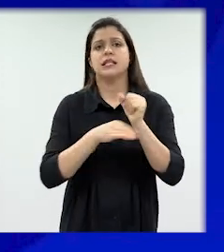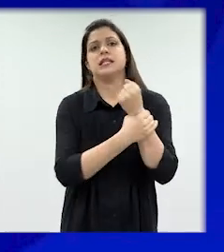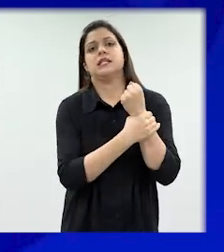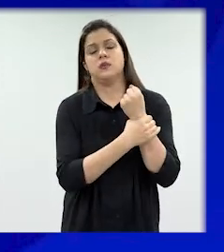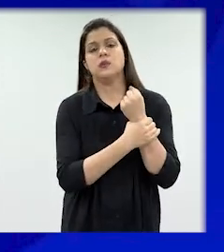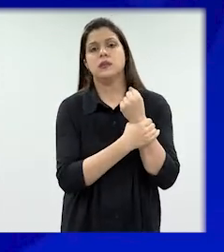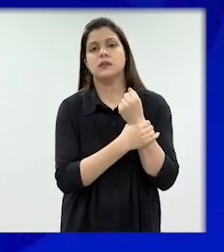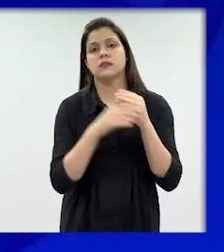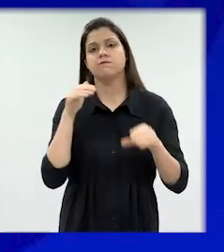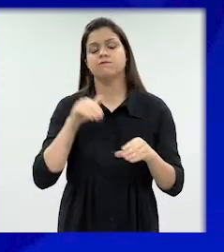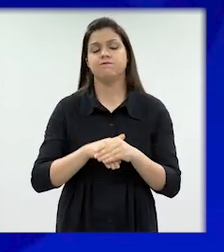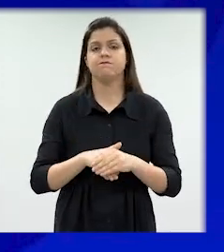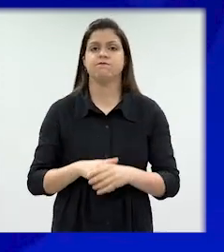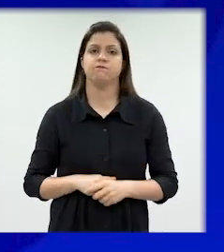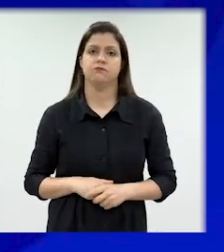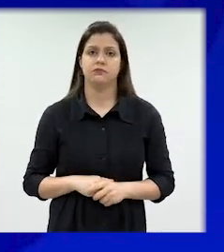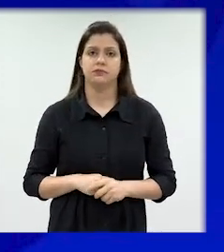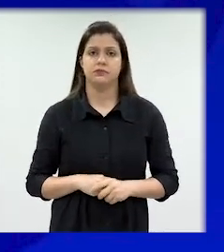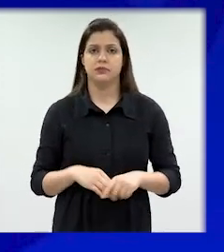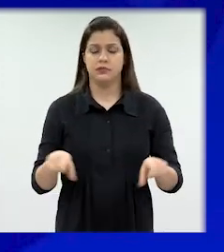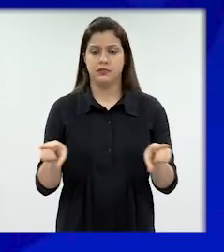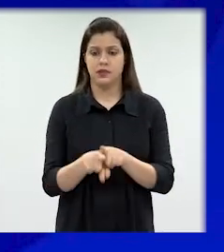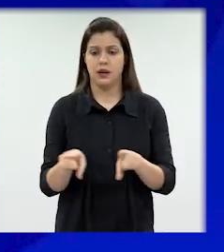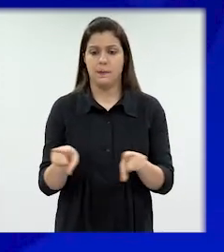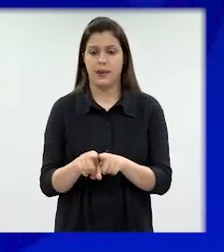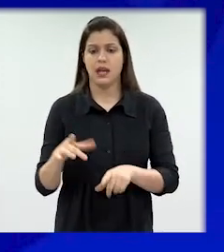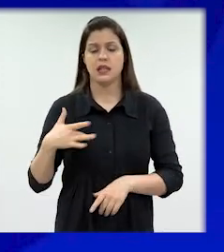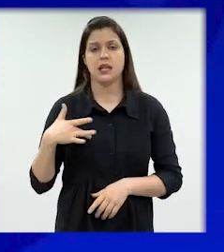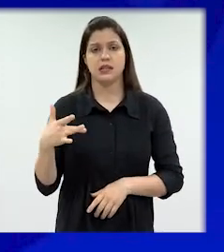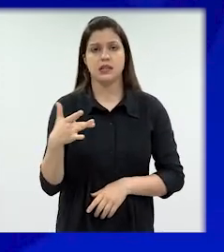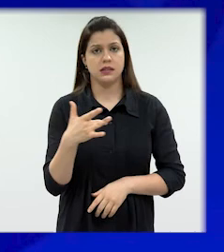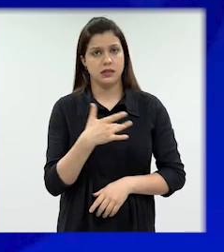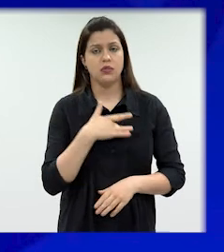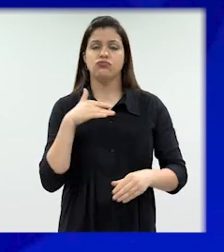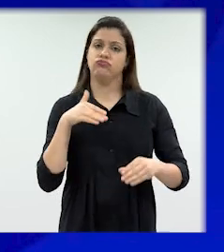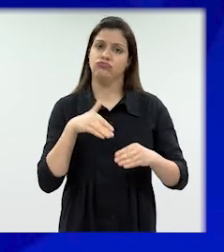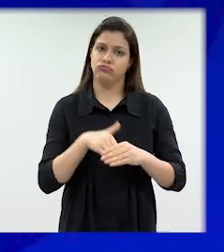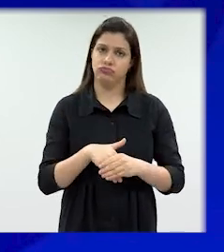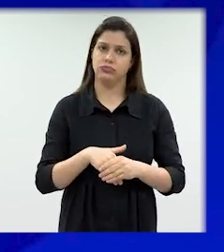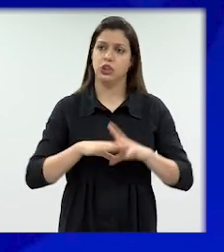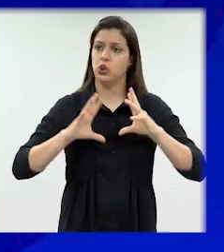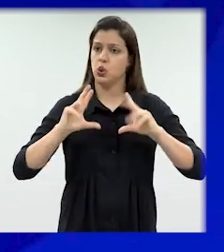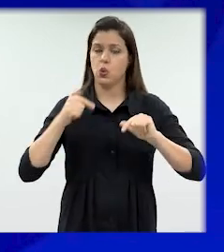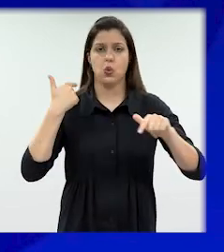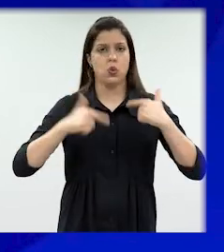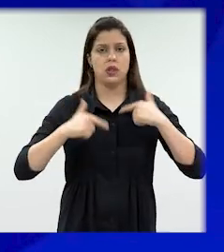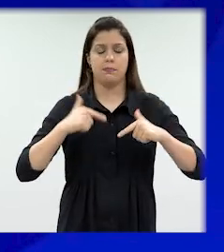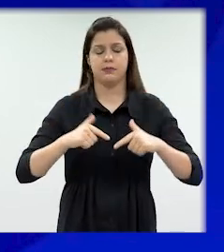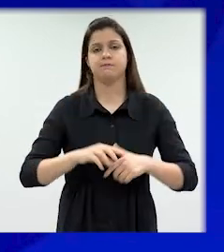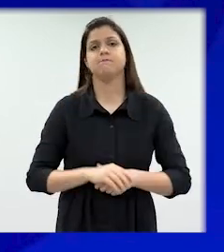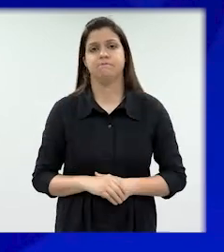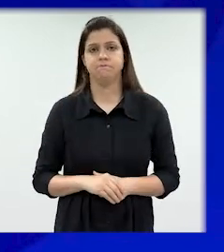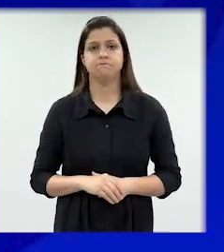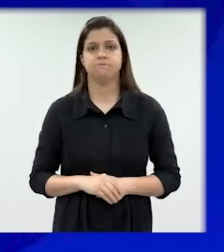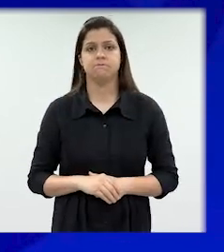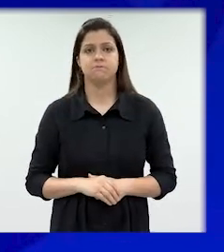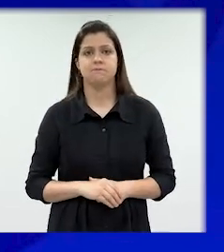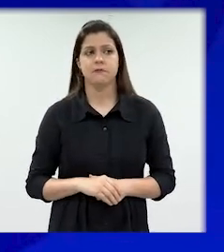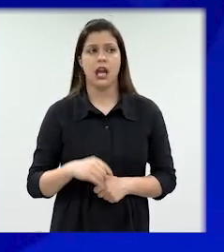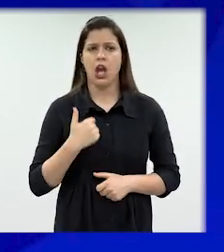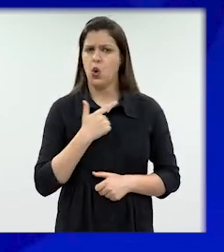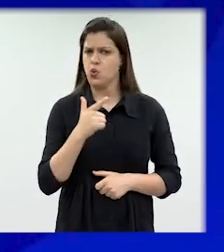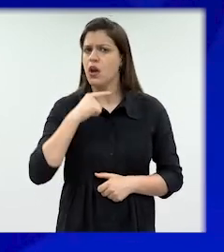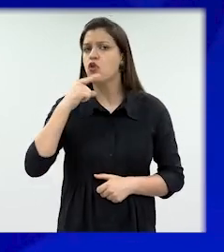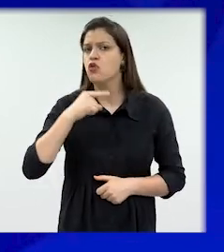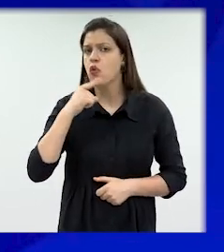segurança do processo eleitoral e à segurança da saúde do eleitor e daqueles que trabalham no processo eleitoral. Disso aí eu